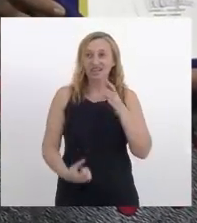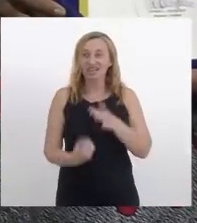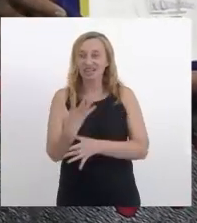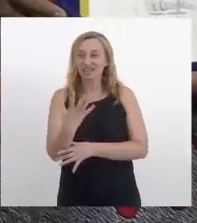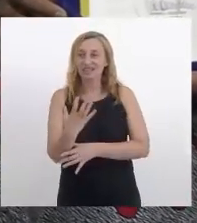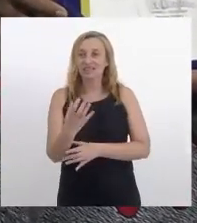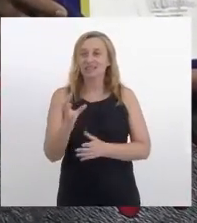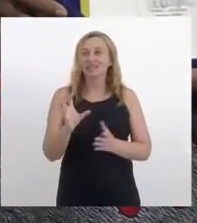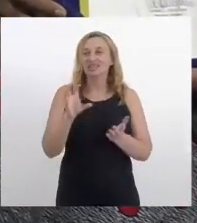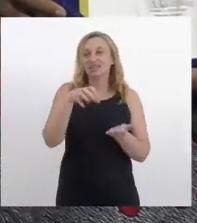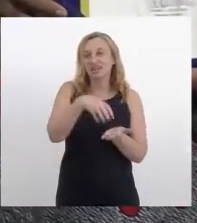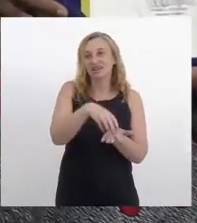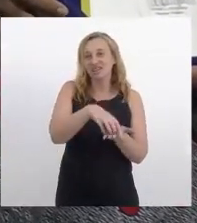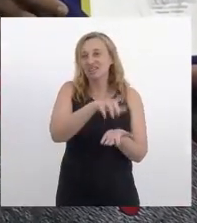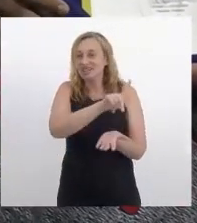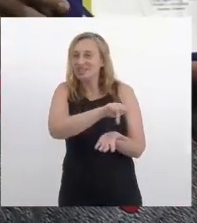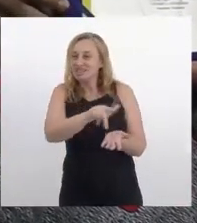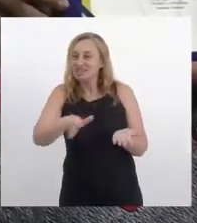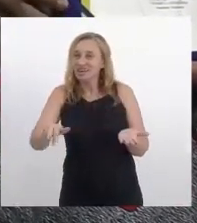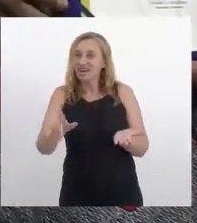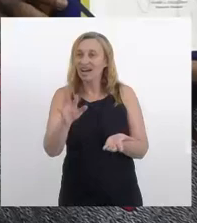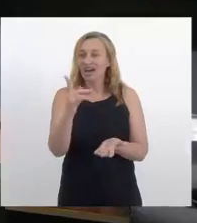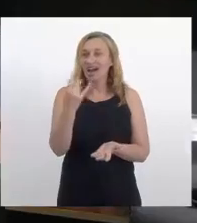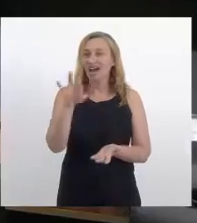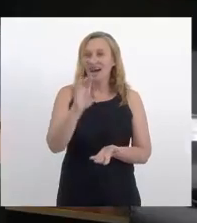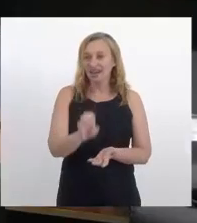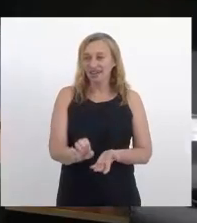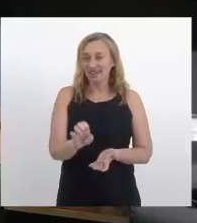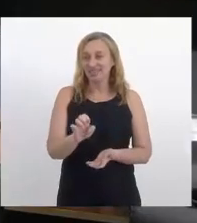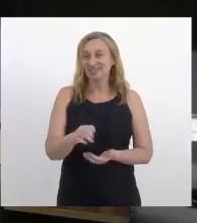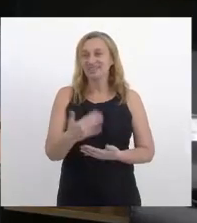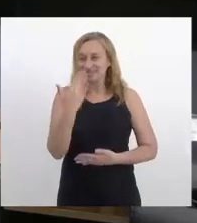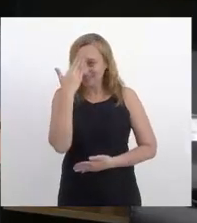da unidade na diversidade. Hare Krishna.